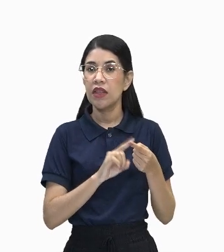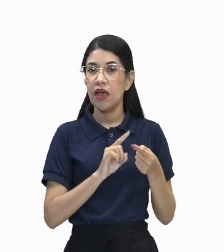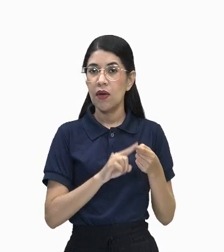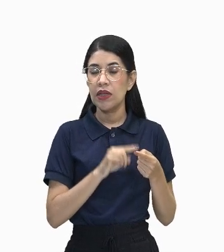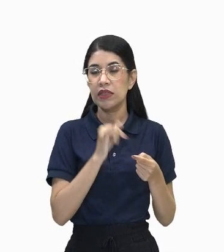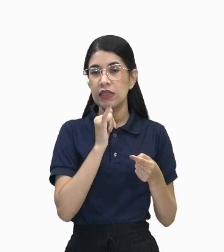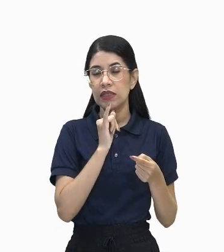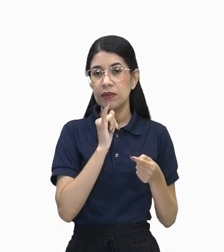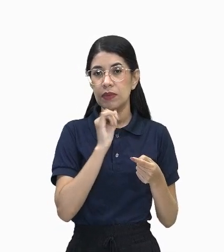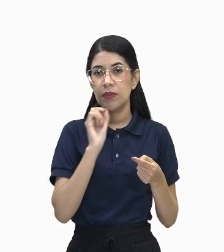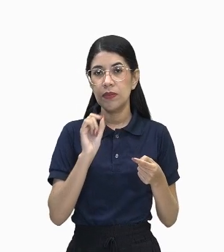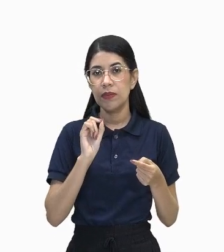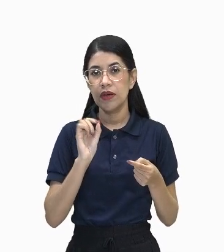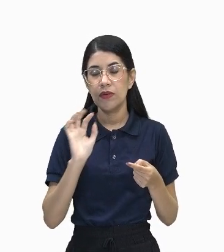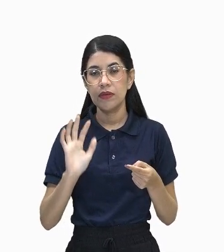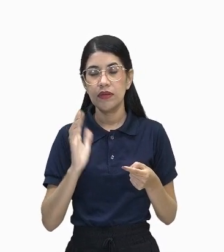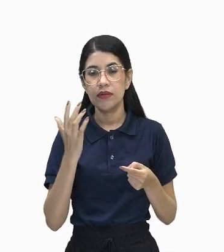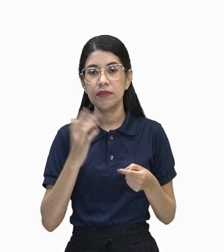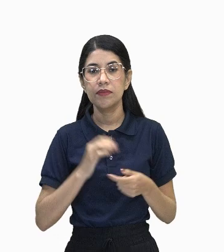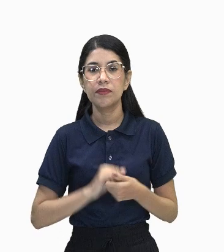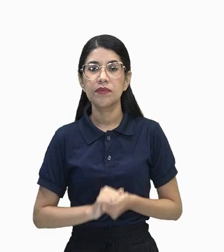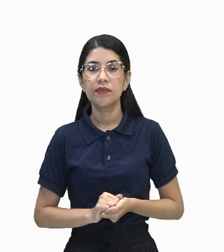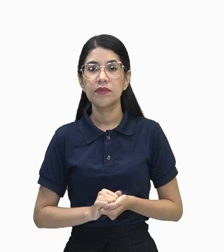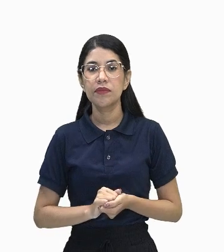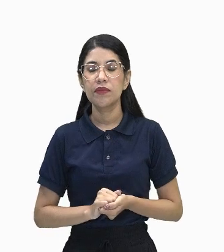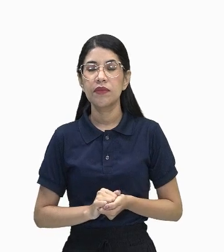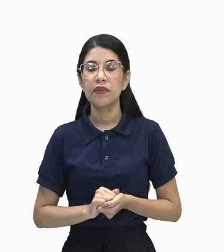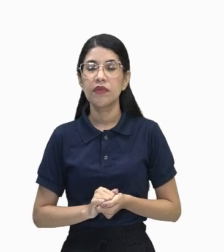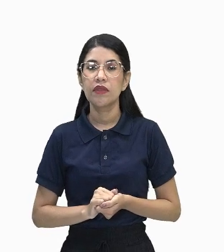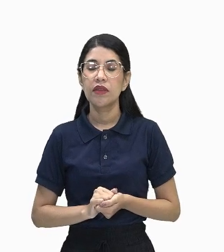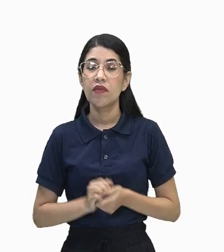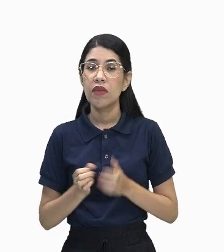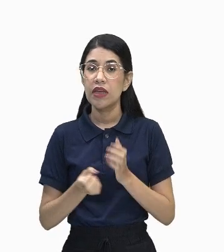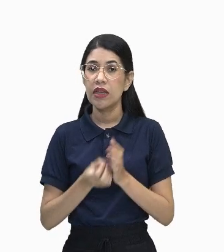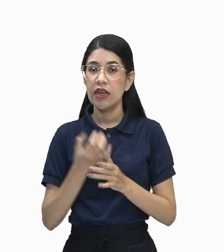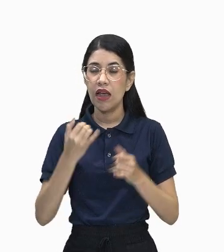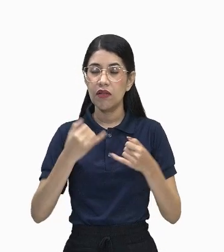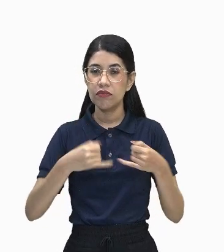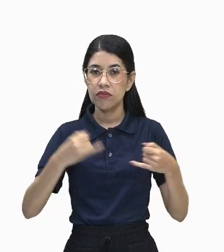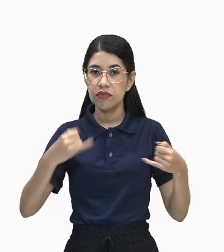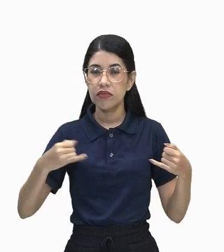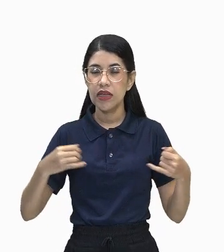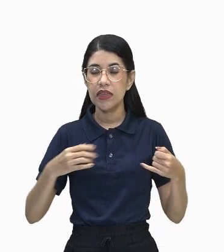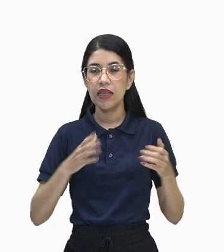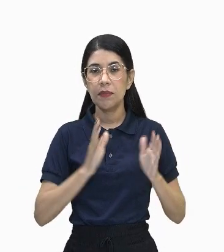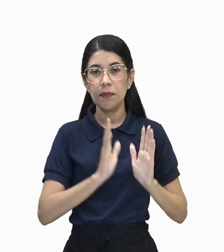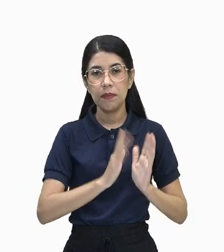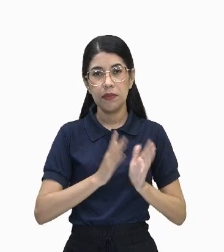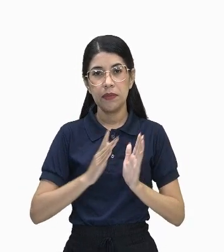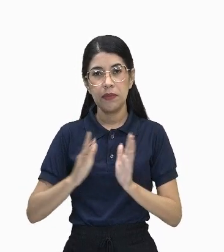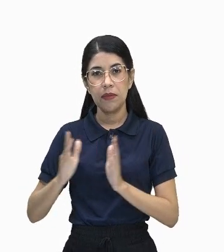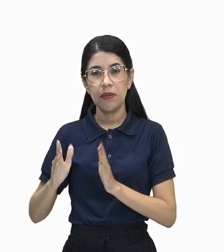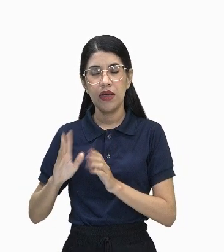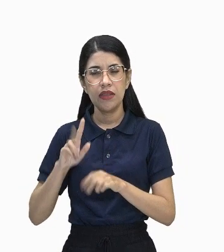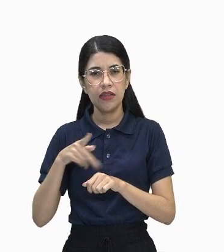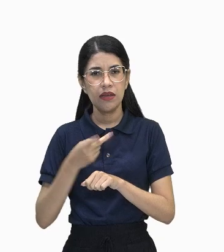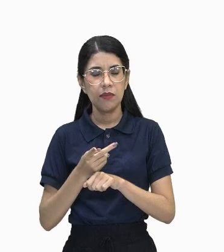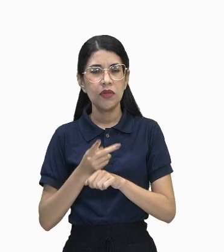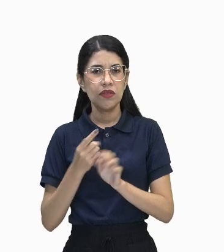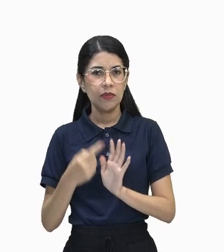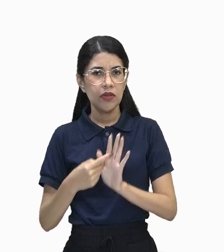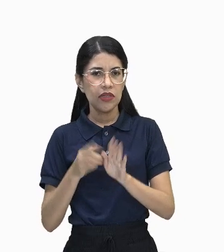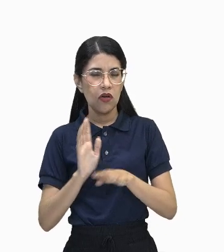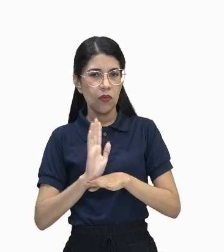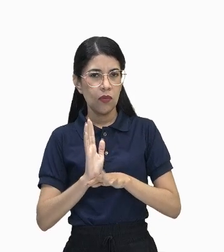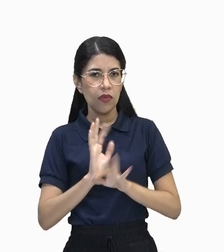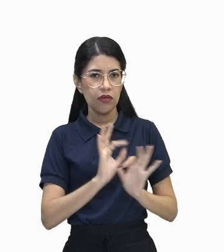1, nós vamos criar pulsos que são dados em fase. Você vai já entender na animação que a gente vai ver